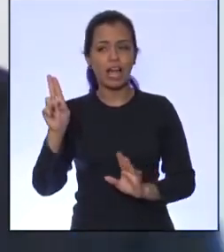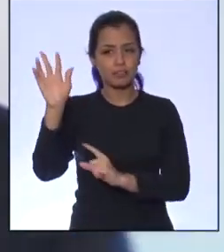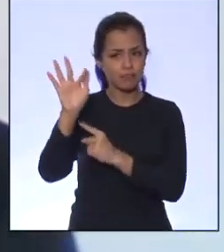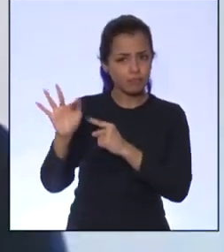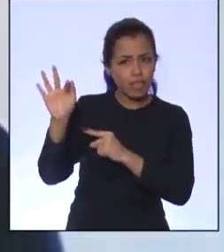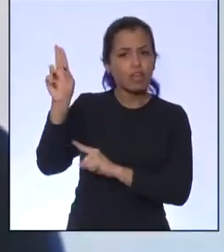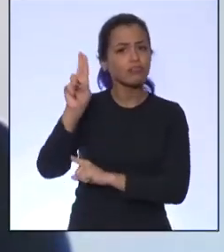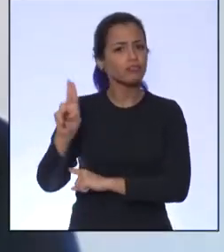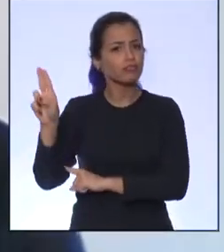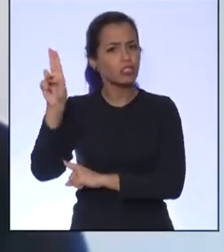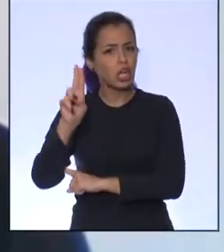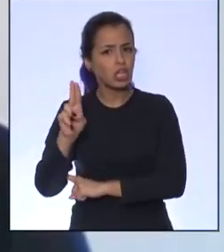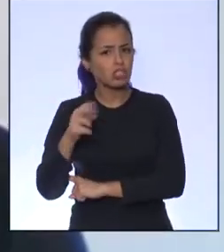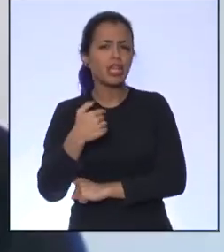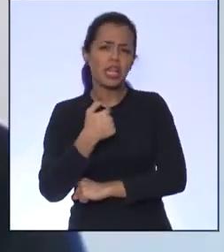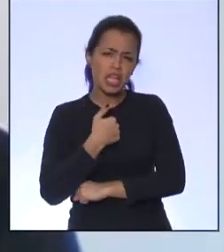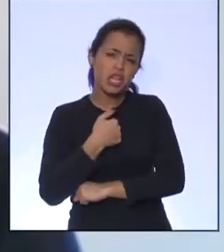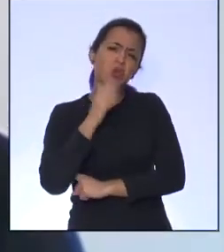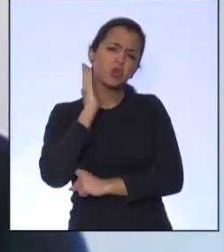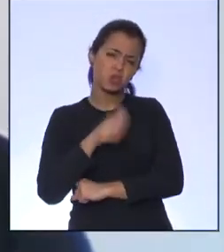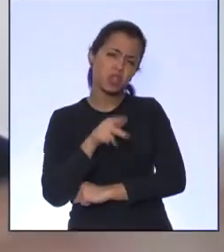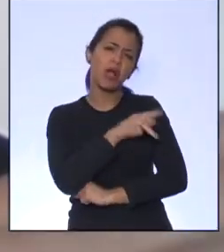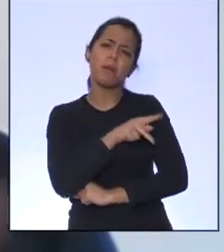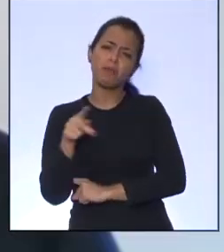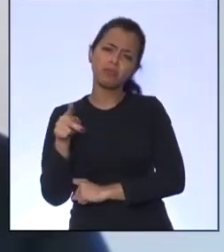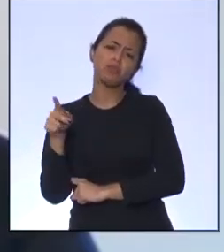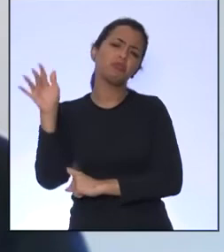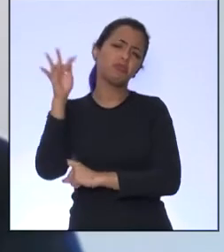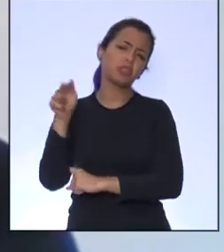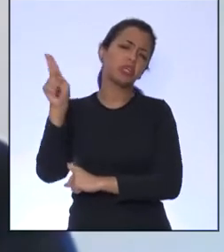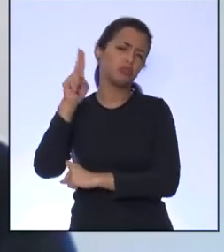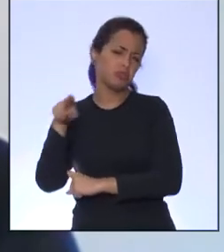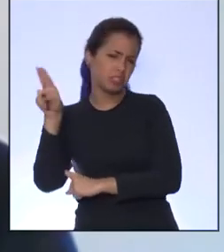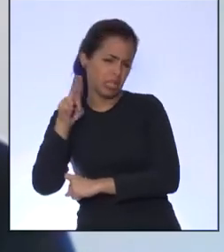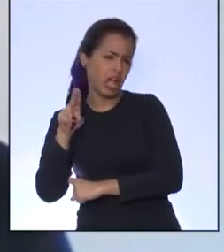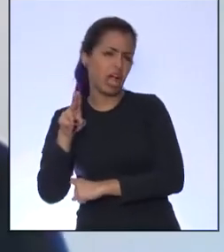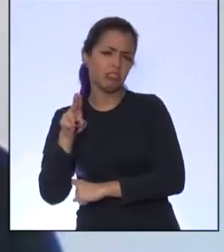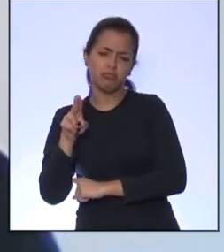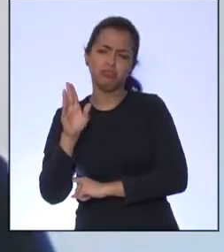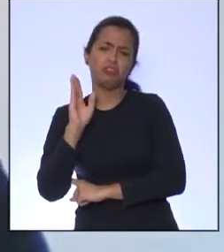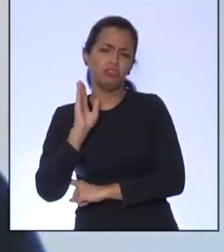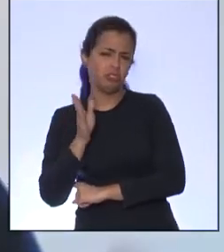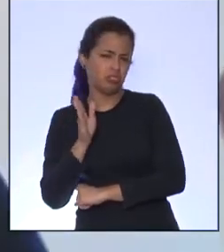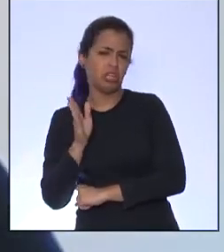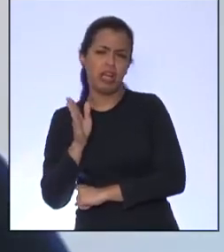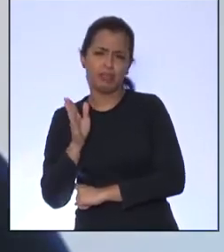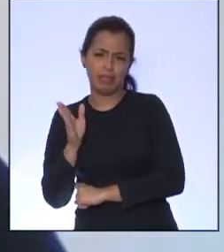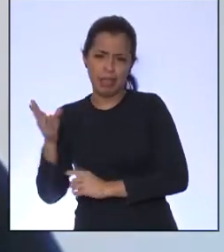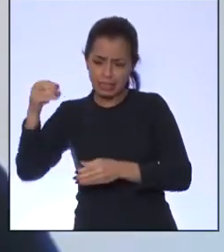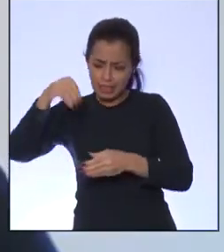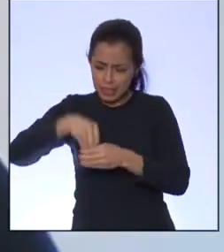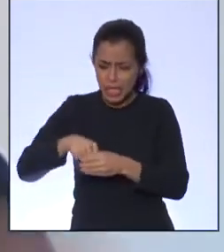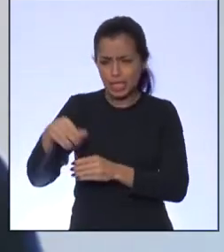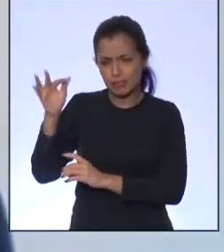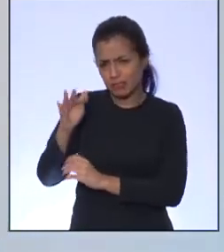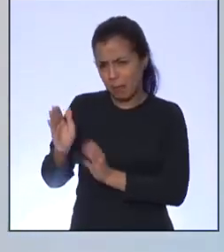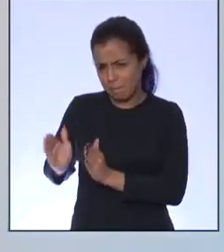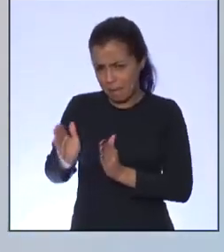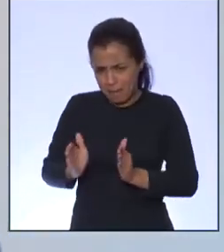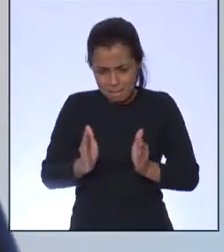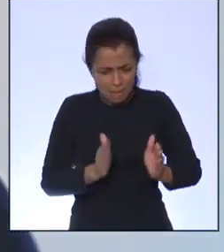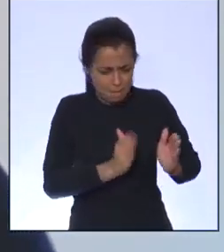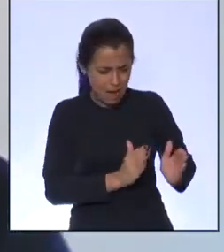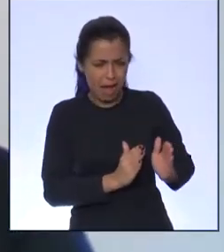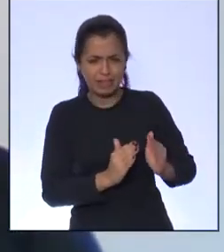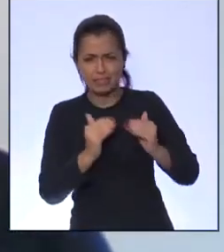eu fui professor universitário, passei por todos os estágios dentro da universidade, até ser